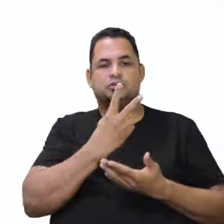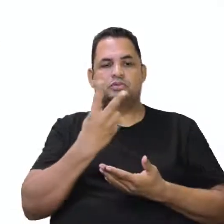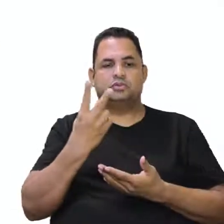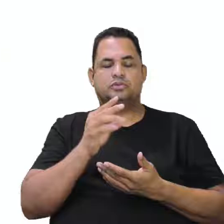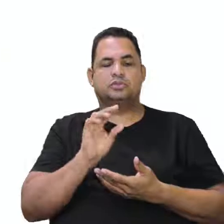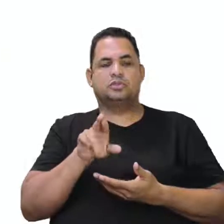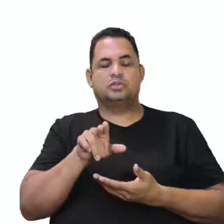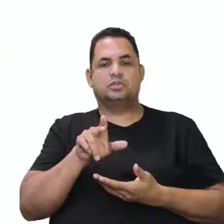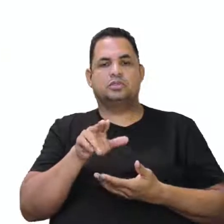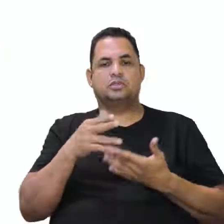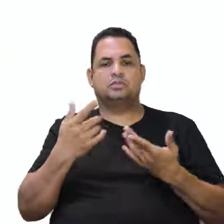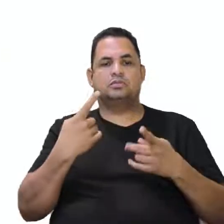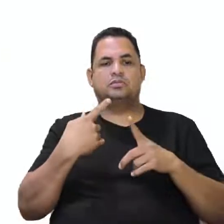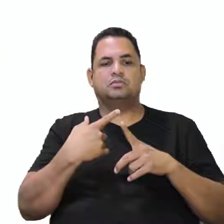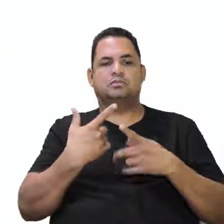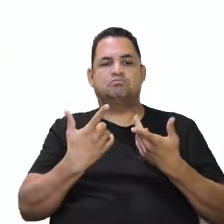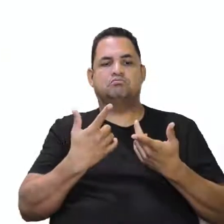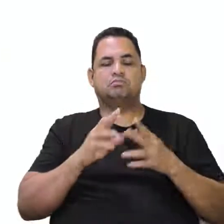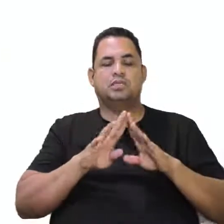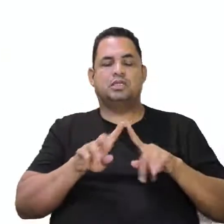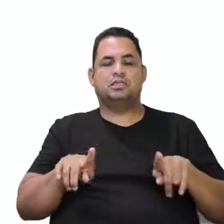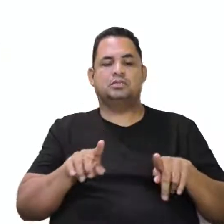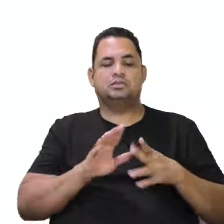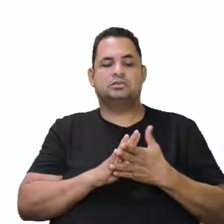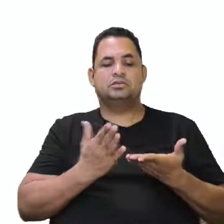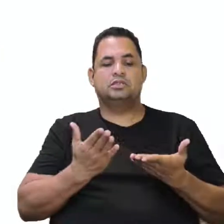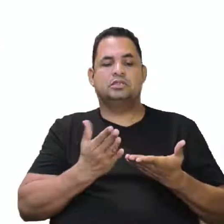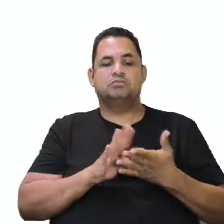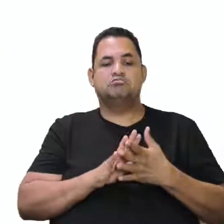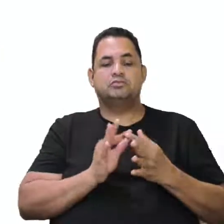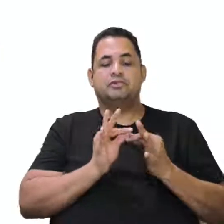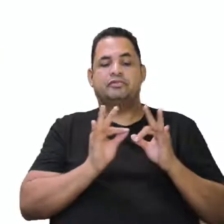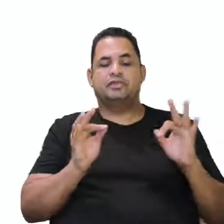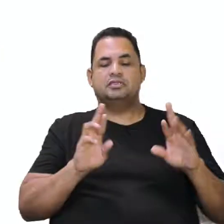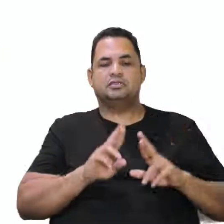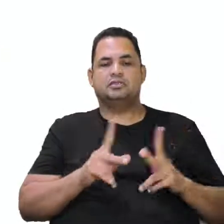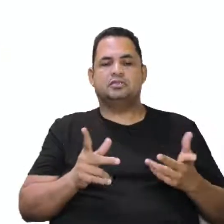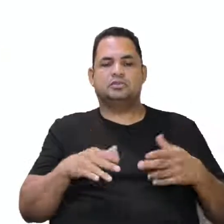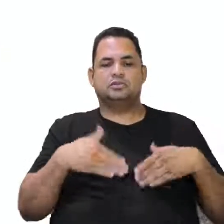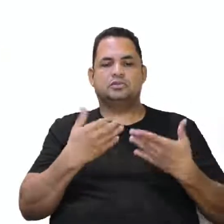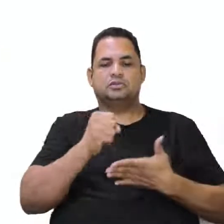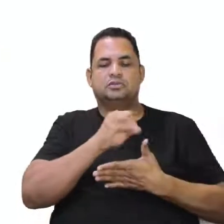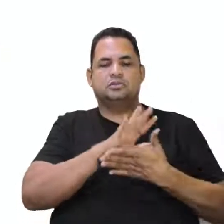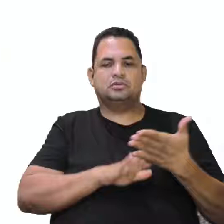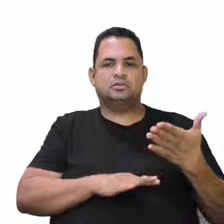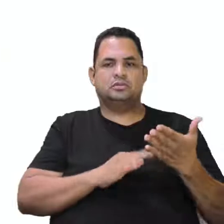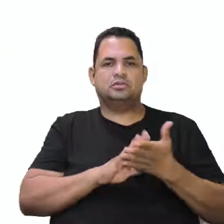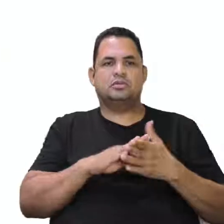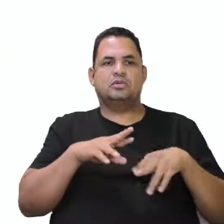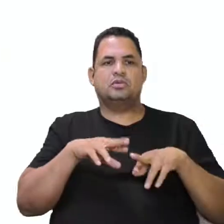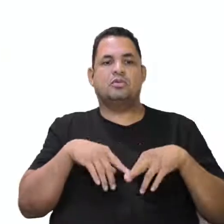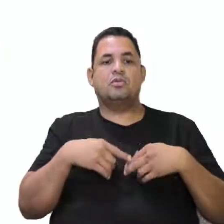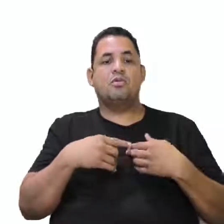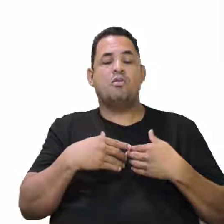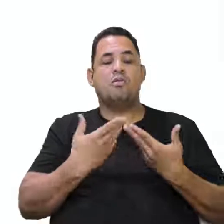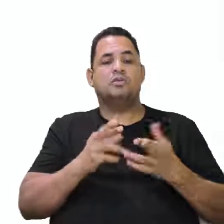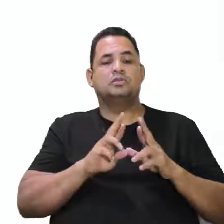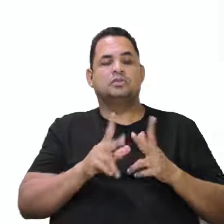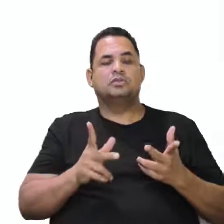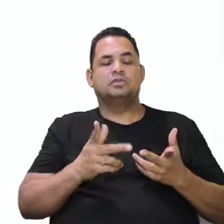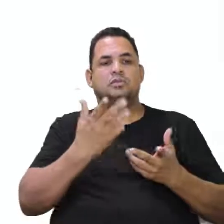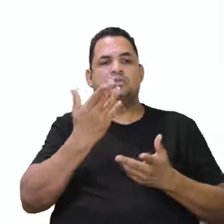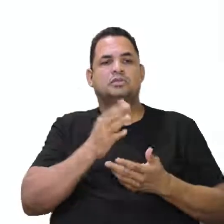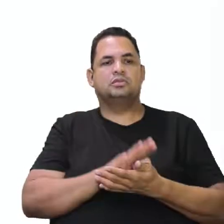são a mesma coisa, porém são usadas em situações diferentes. Quando chegar na hora da atividade, você vai ver o que vai diferenciar mais um do